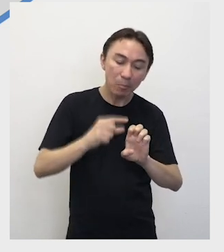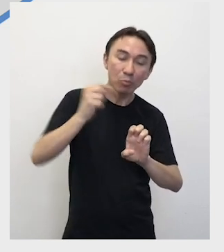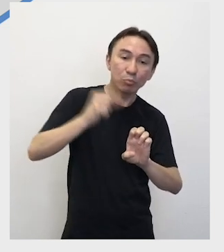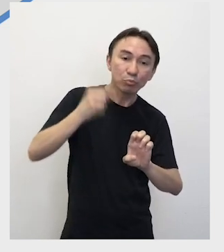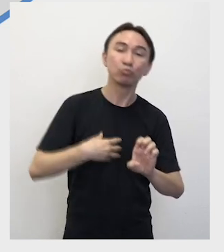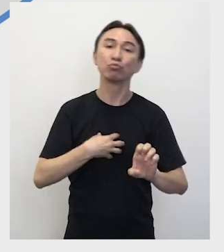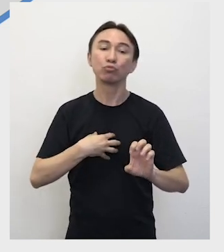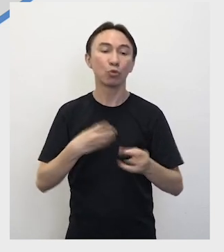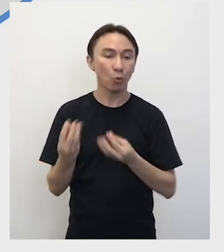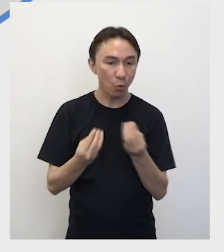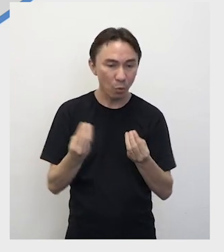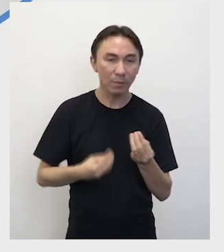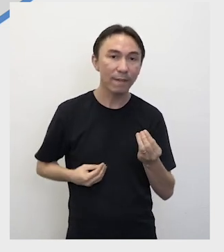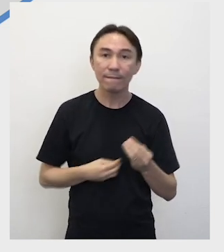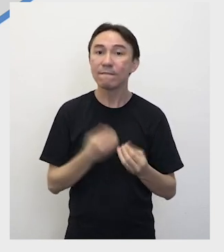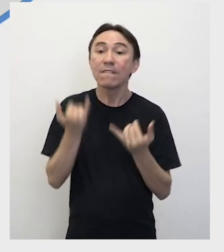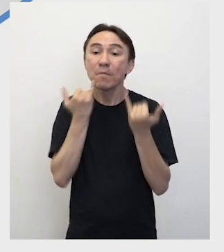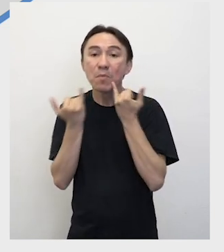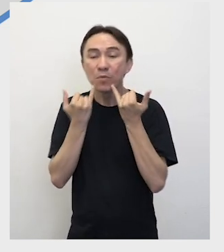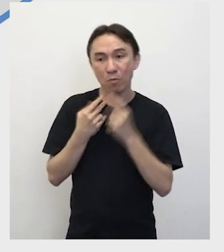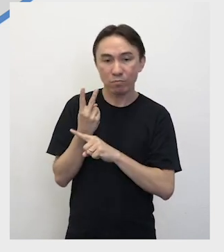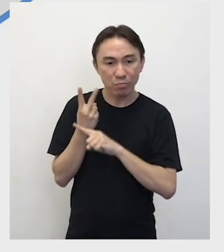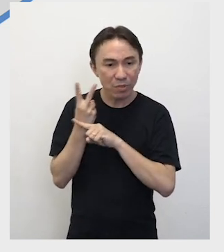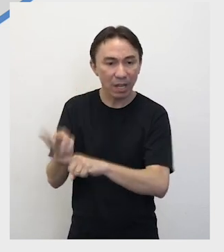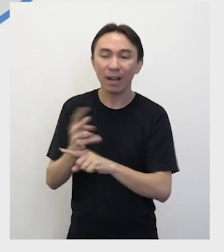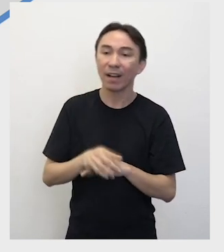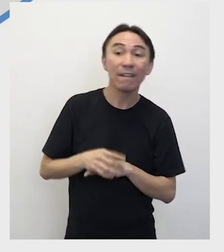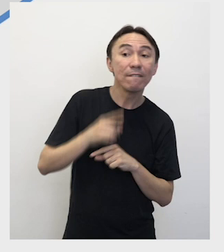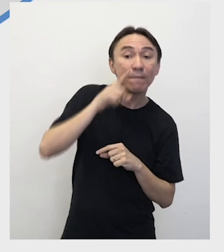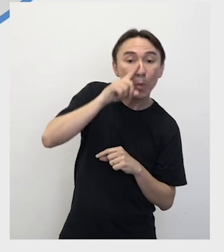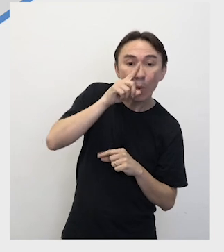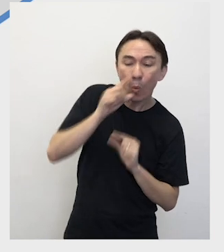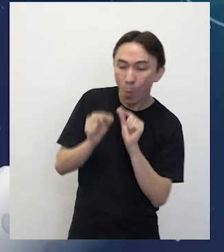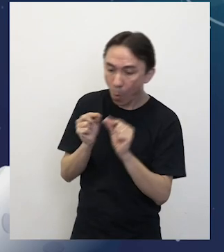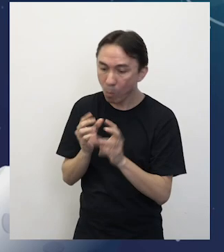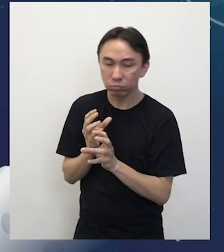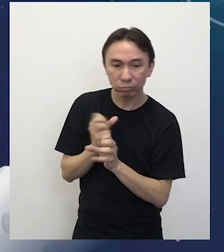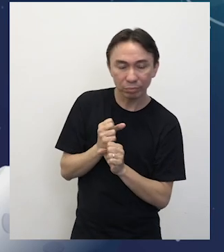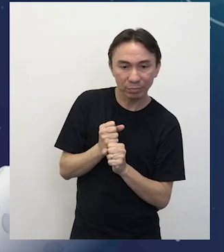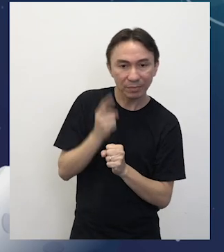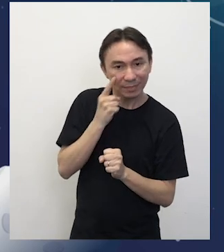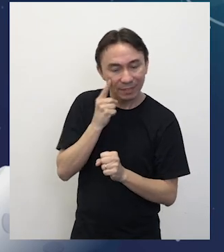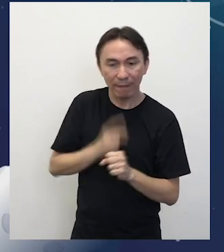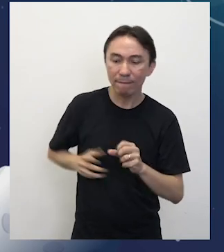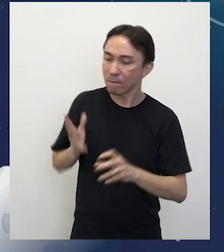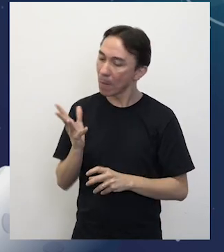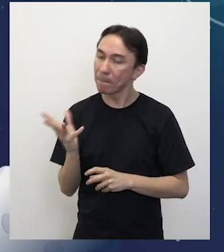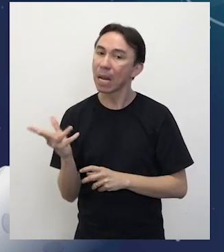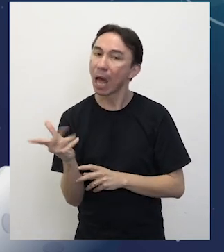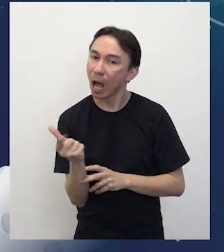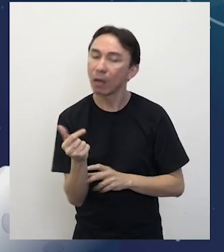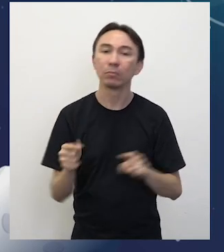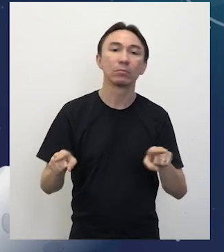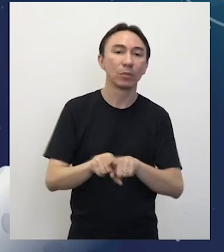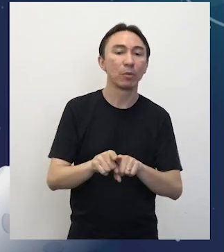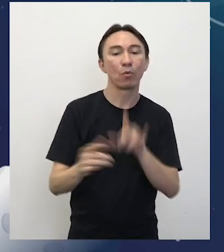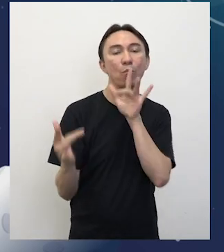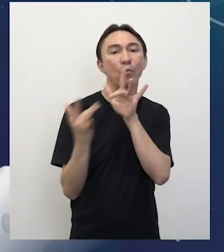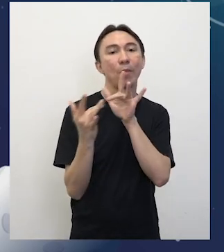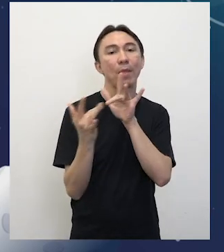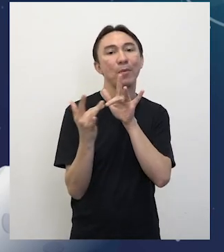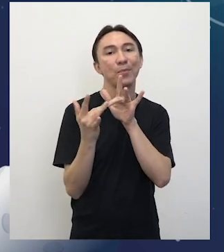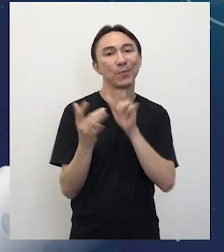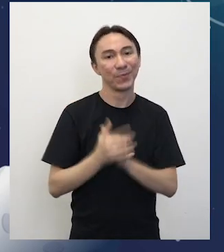de informações, riscos calculados, persuasão e rede de contatos. Eu espero que todos vocês